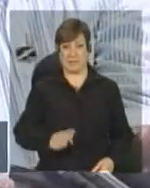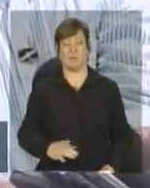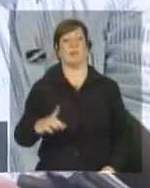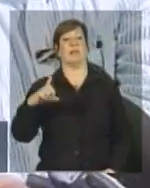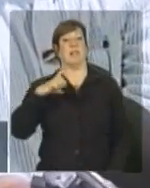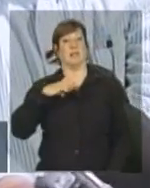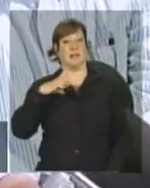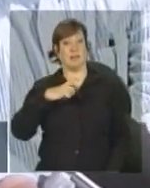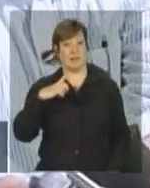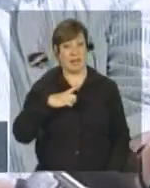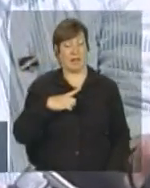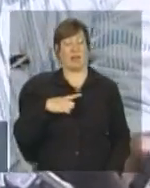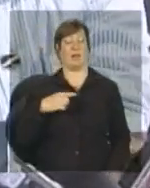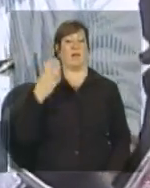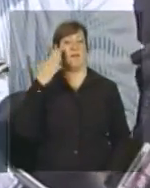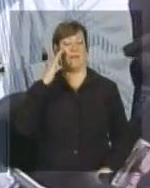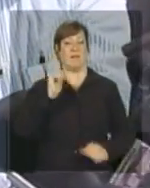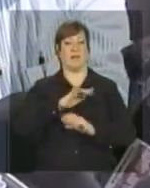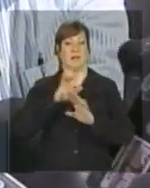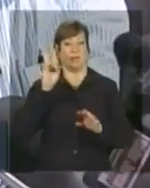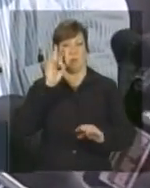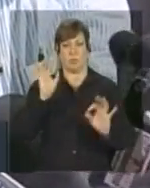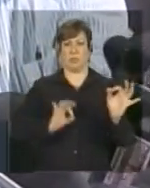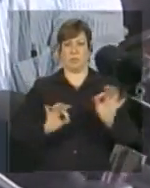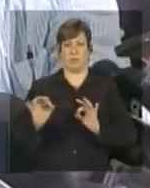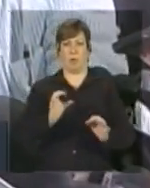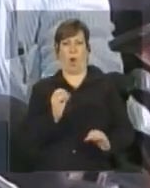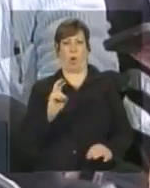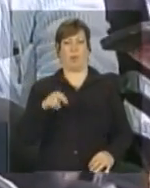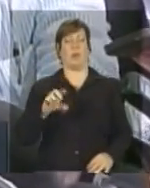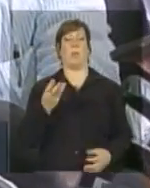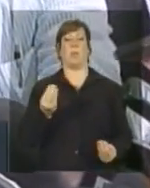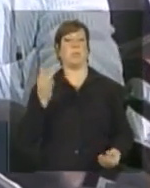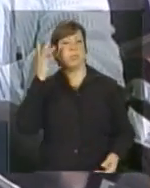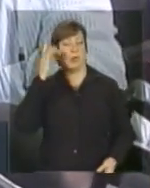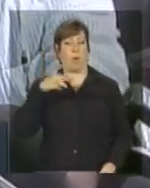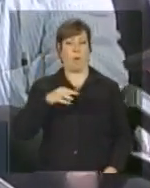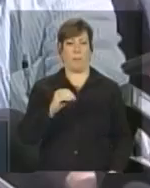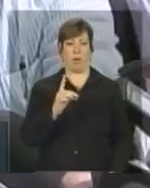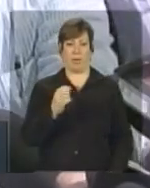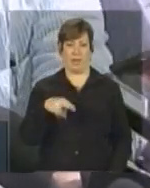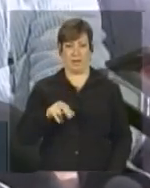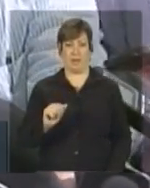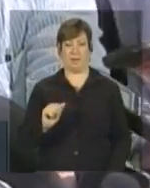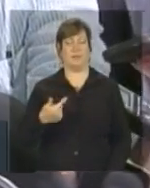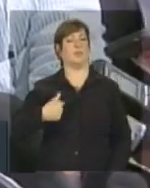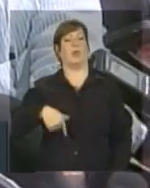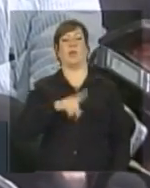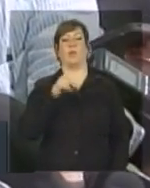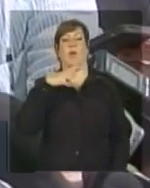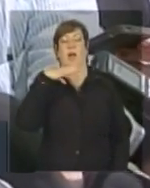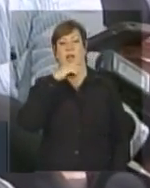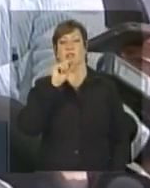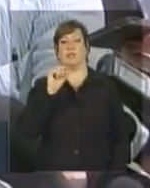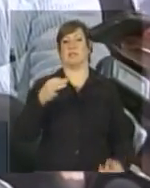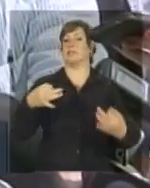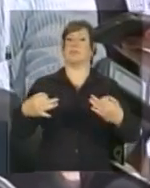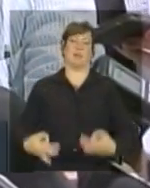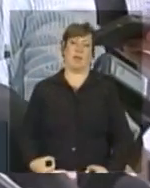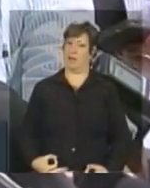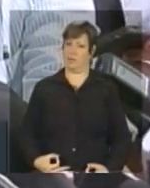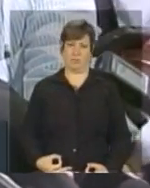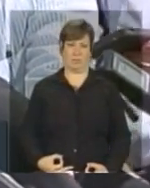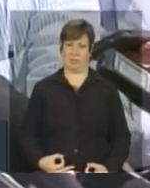tem uma visão de garantia da lei e da ordem muito moderna. Nós não consideramos que seja correto,